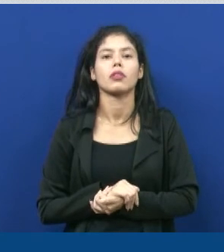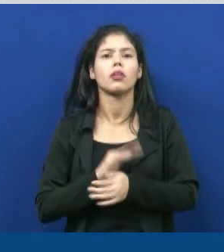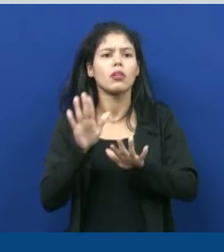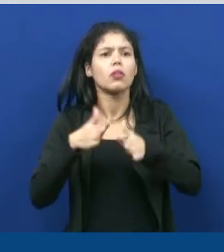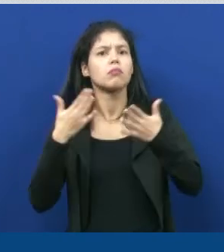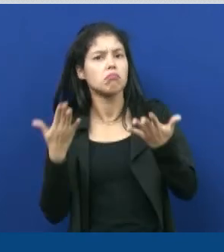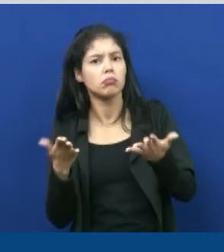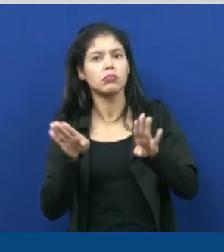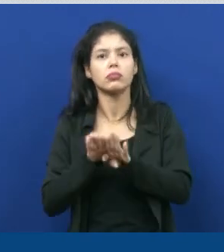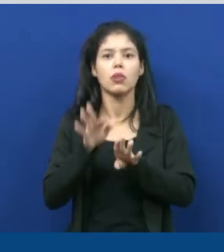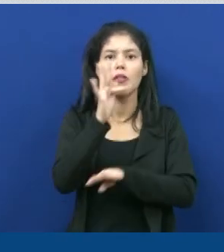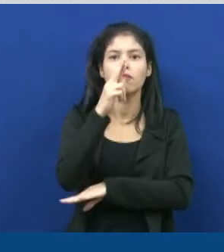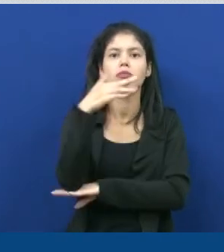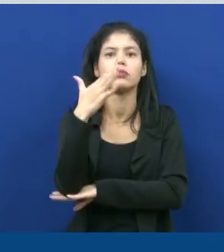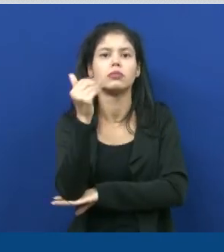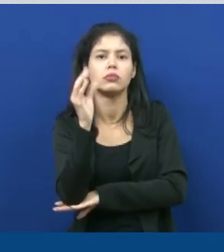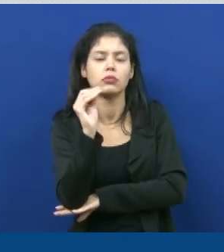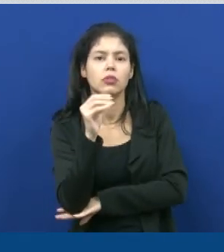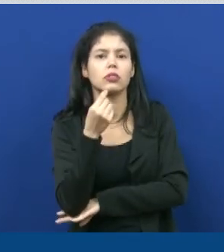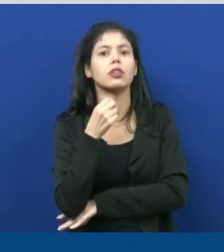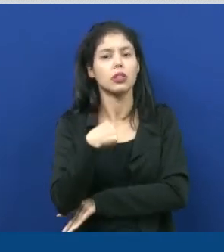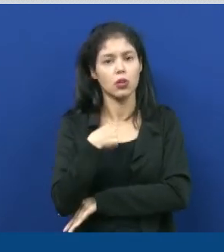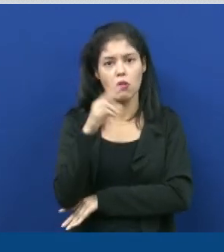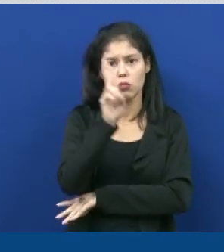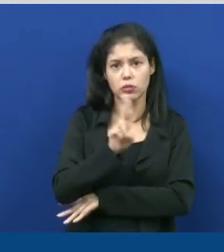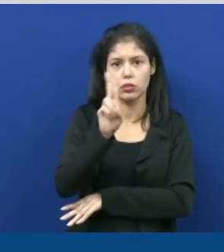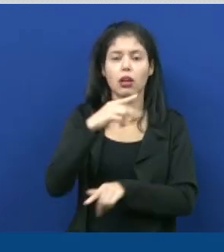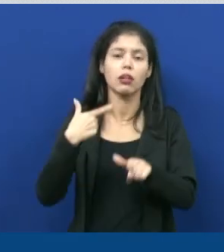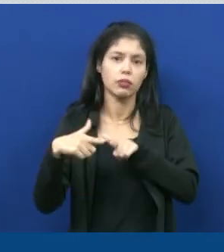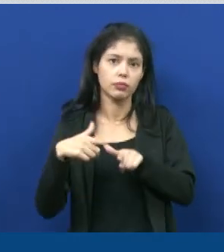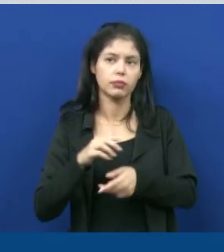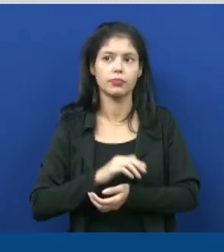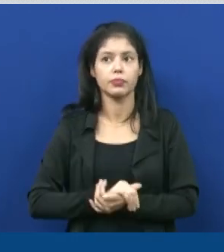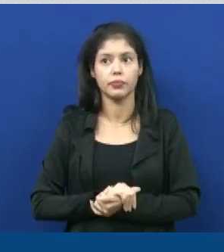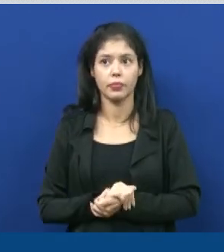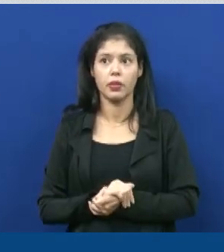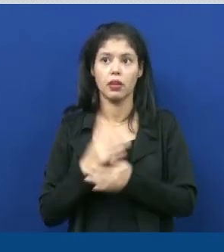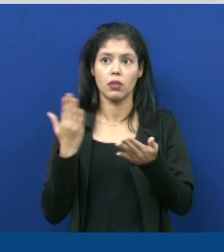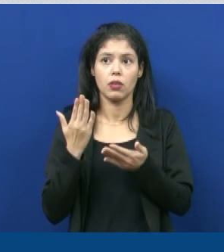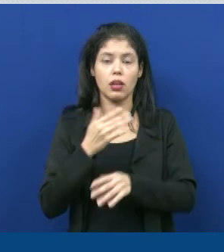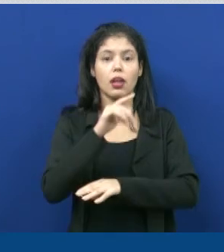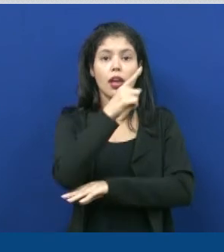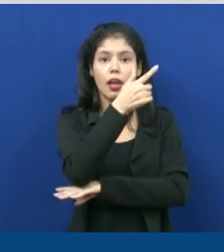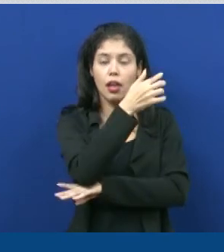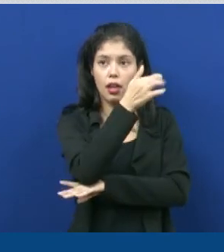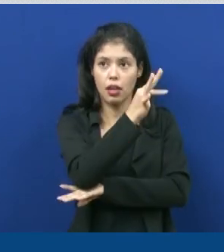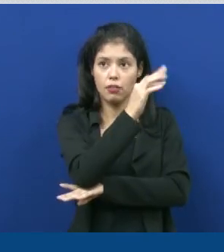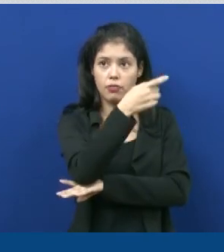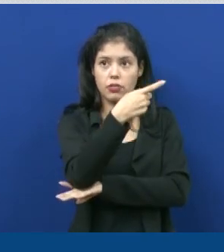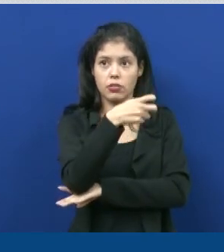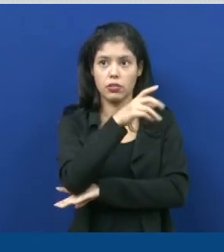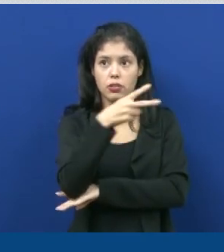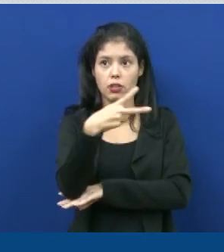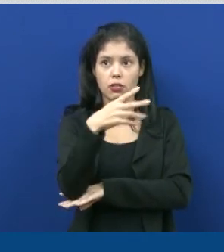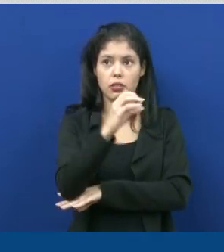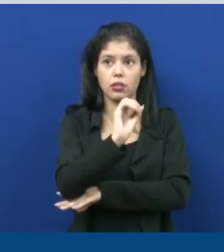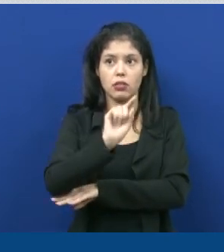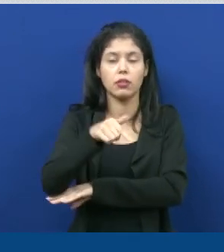qual seria a função que eu iria trabalhar? A estrutura da função seria f de x igual a